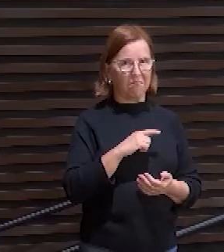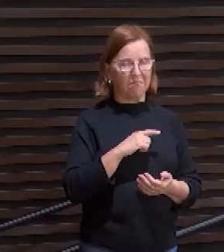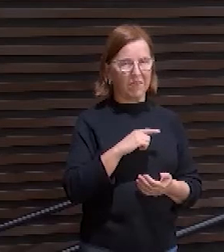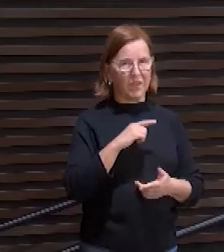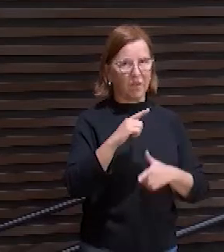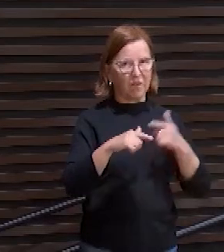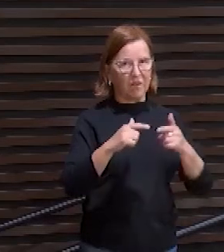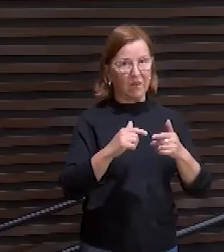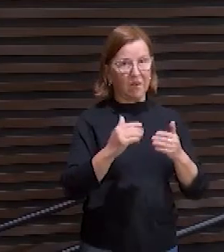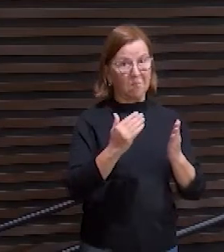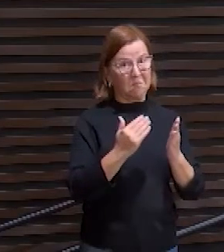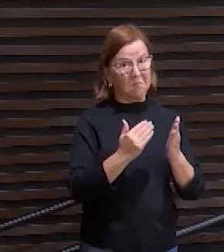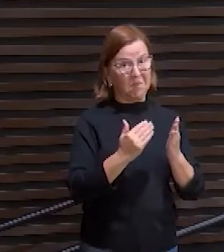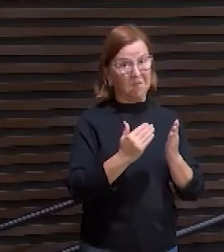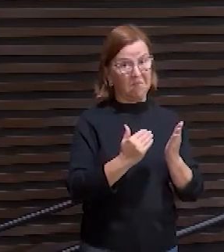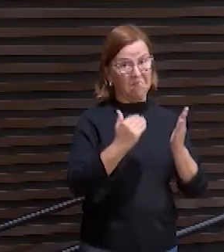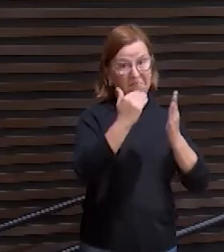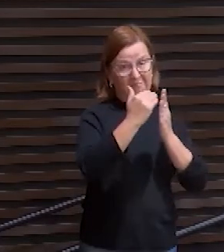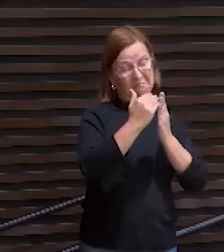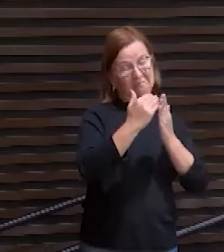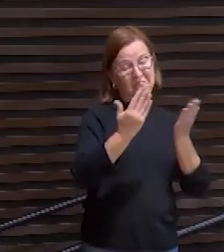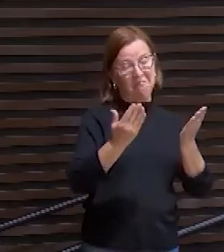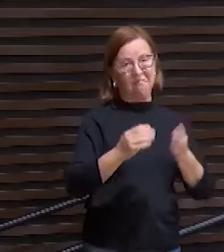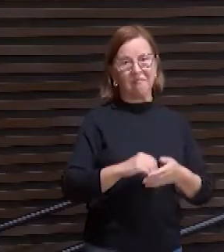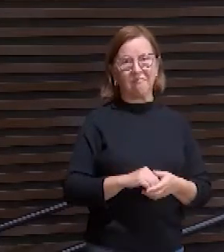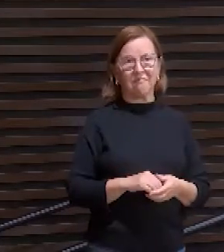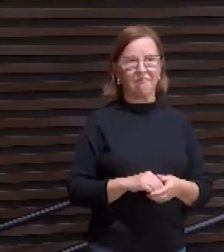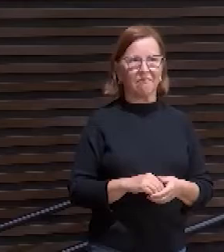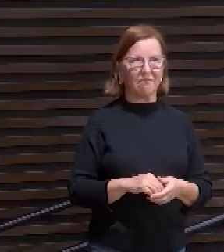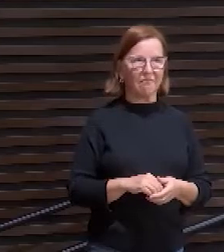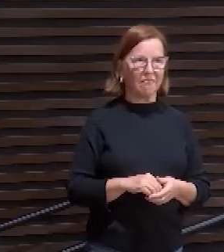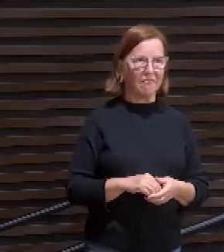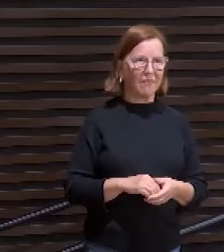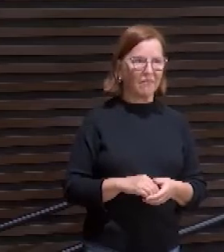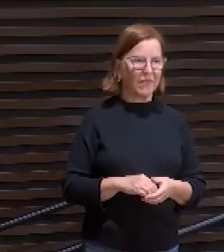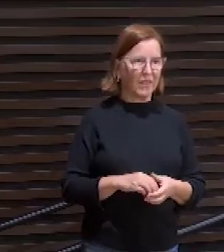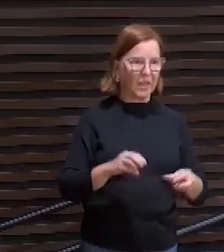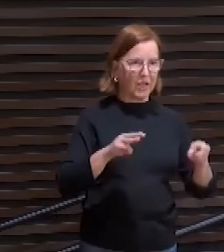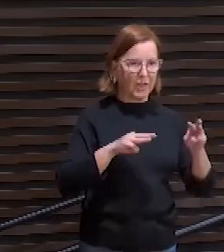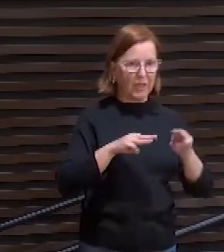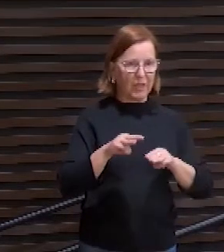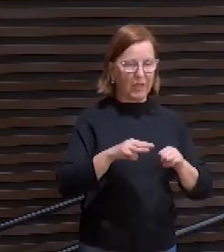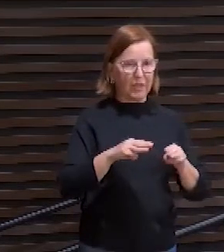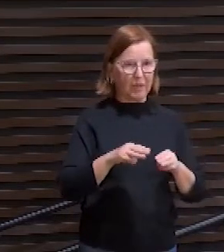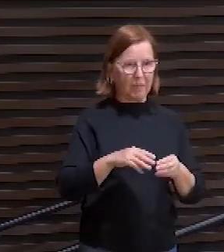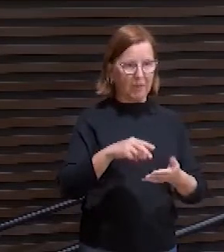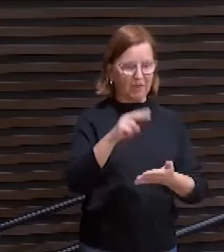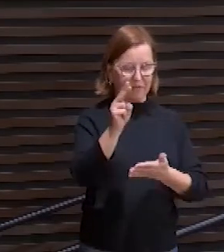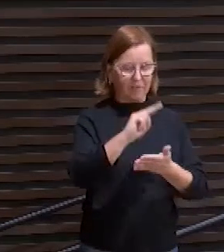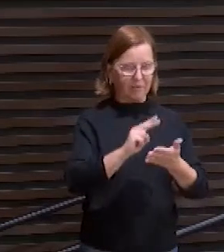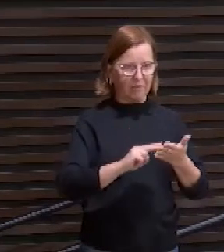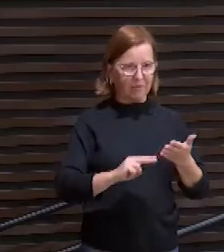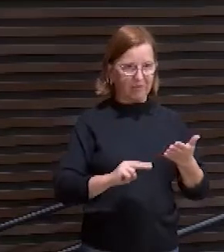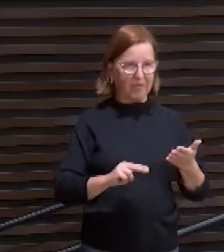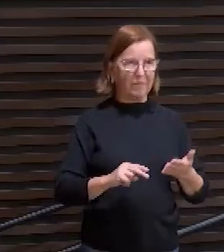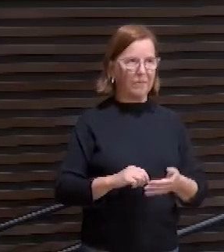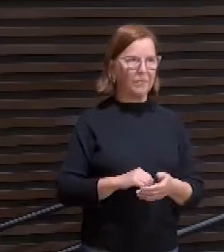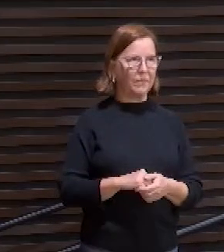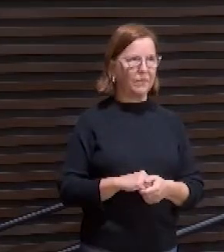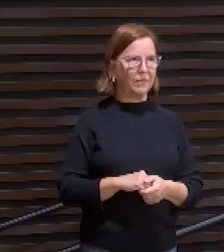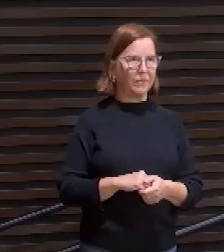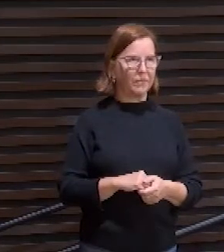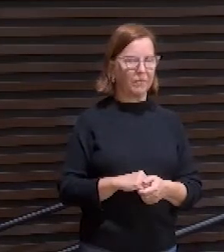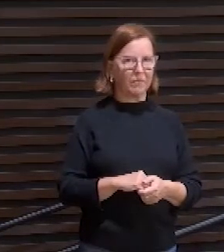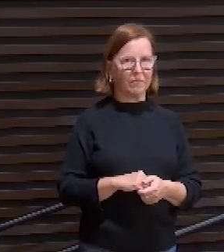é isso que nós encontramos aqui. Vamos ler Marcos, eu vou ler aqui, vocês me acompanhem aí em suas Bíblias.